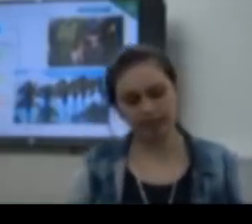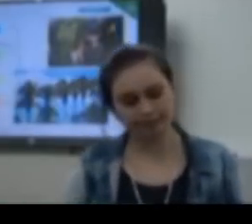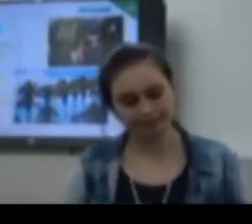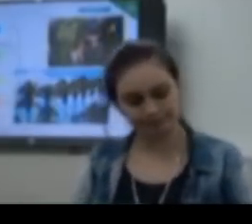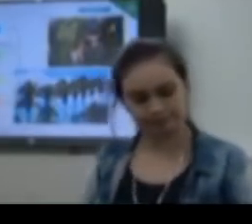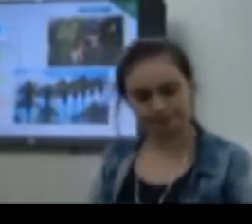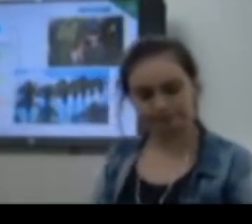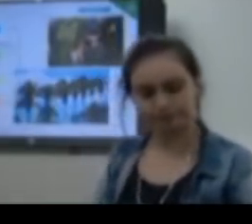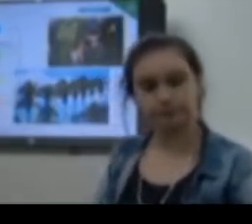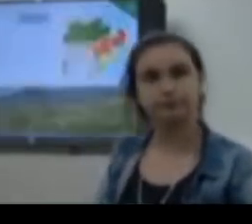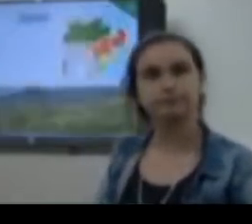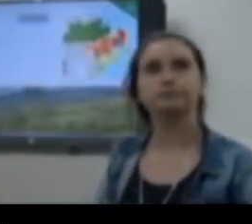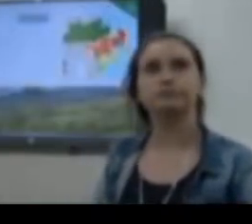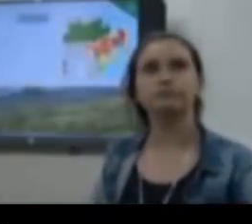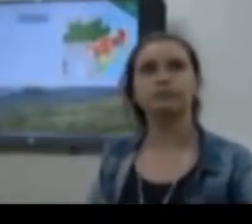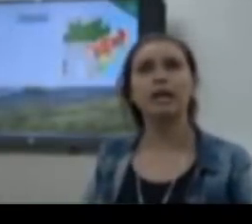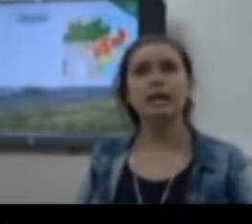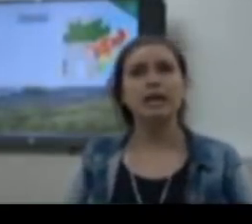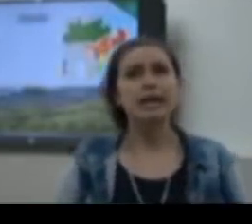muito bonitinha.